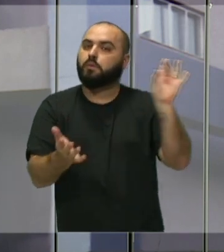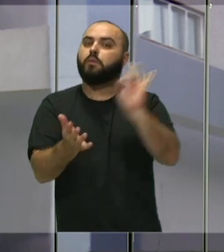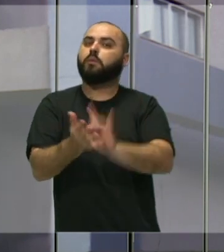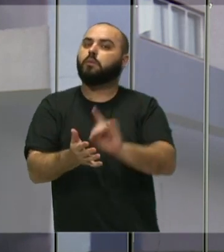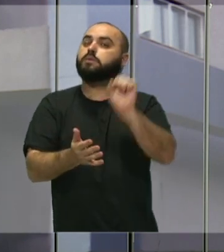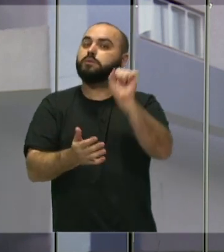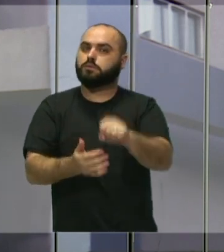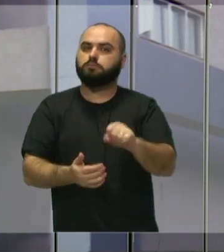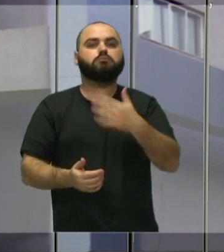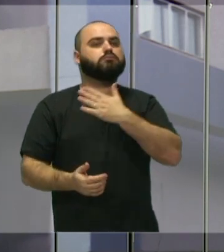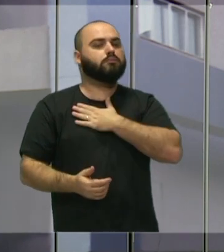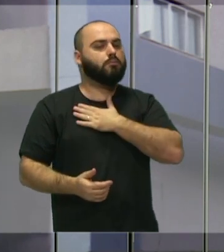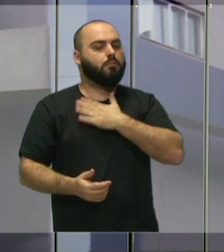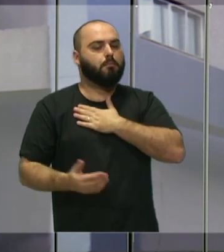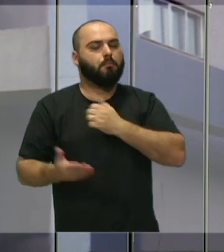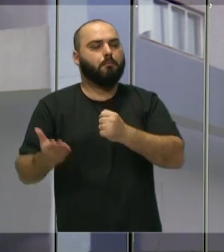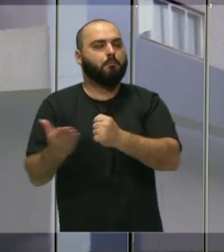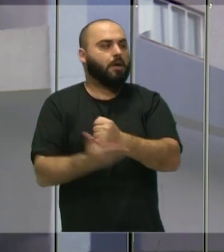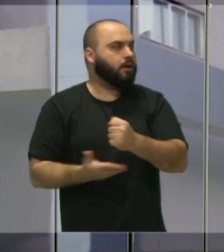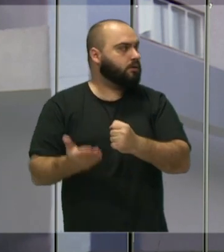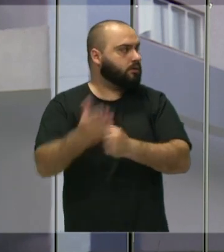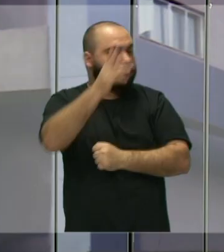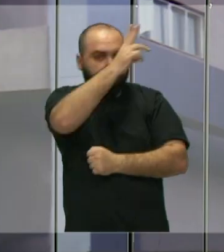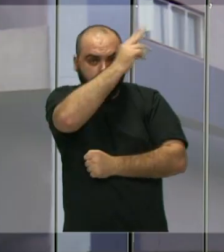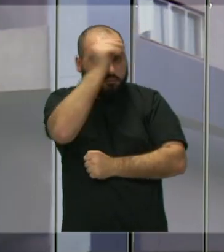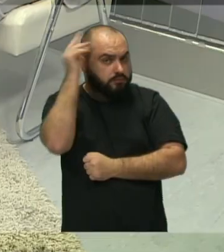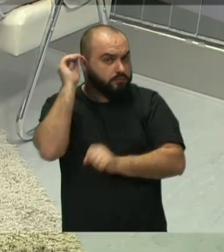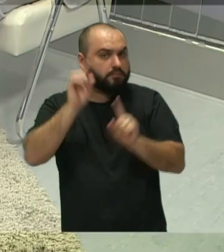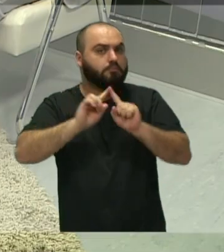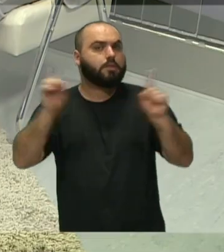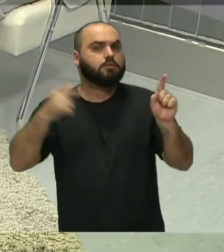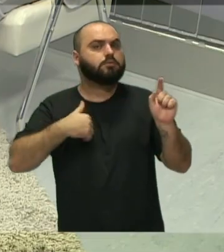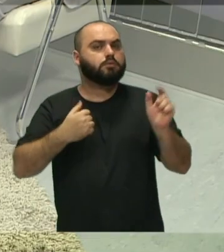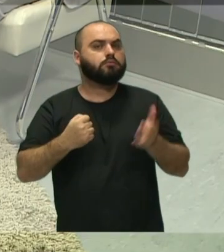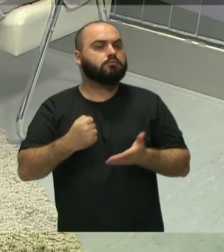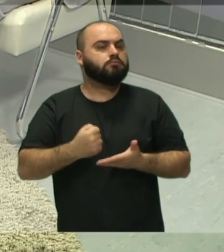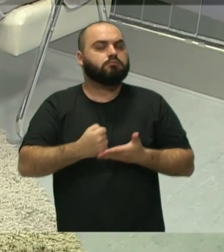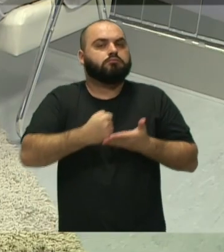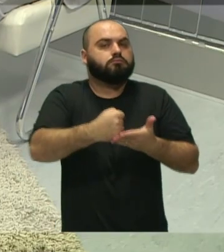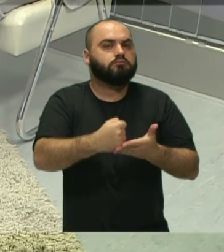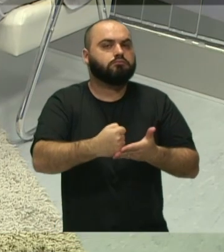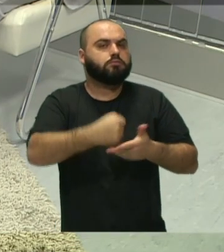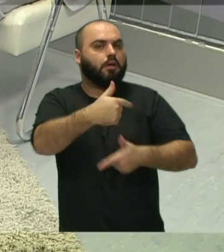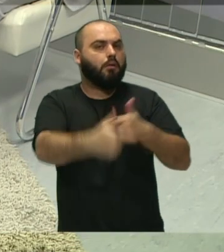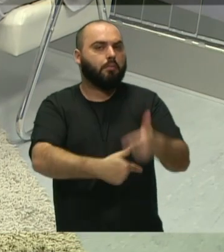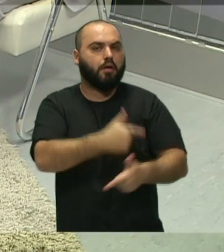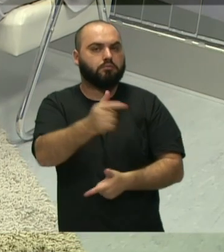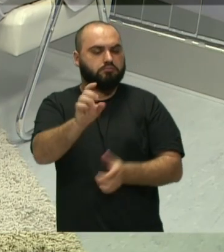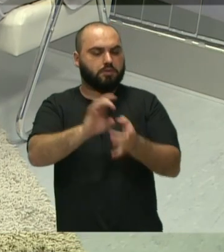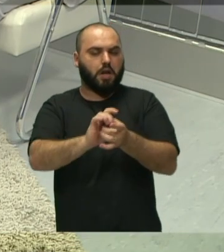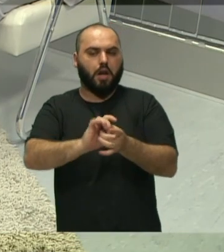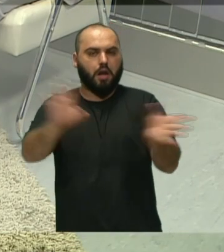mesmo sendo da base governista, eu estou agindo com imparcialidade. Então, é